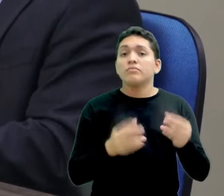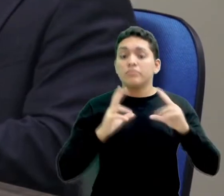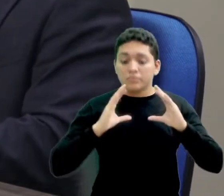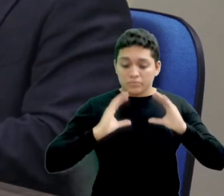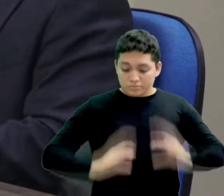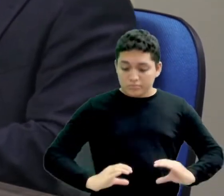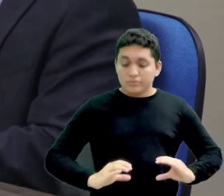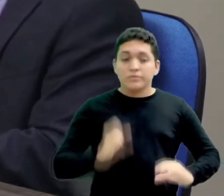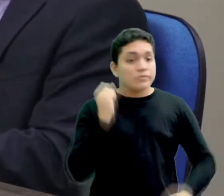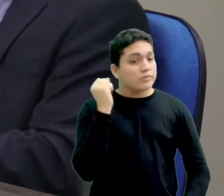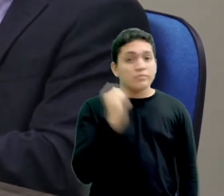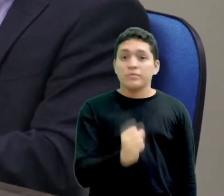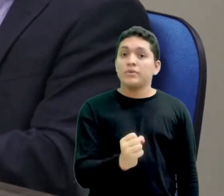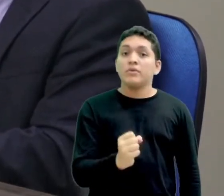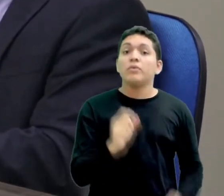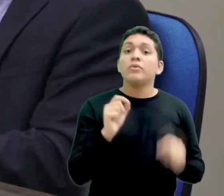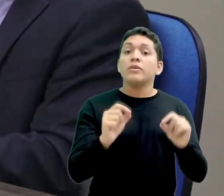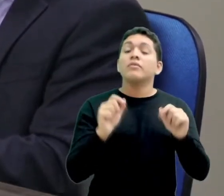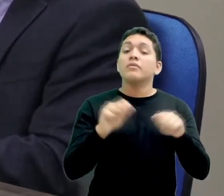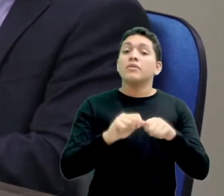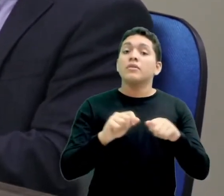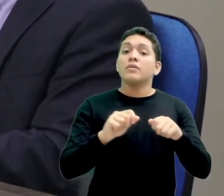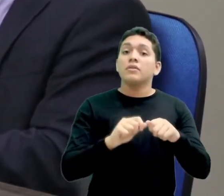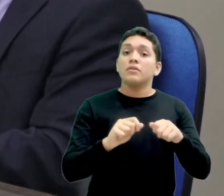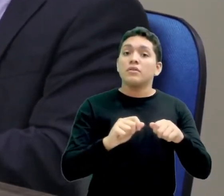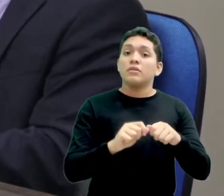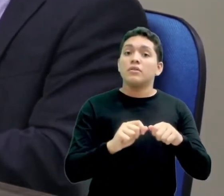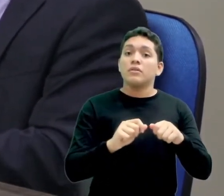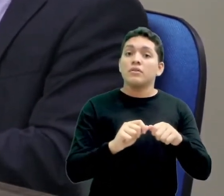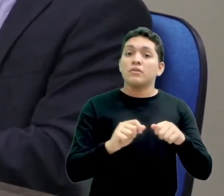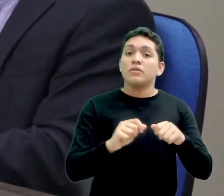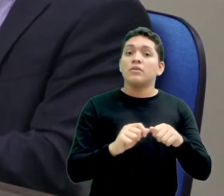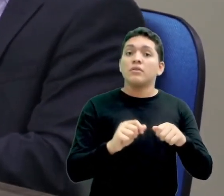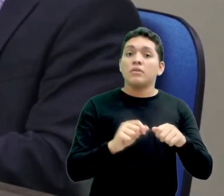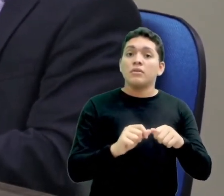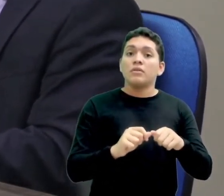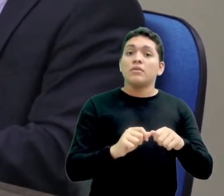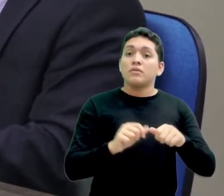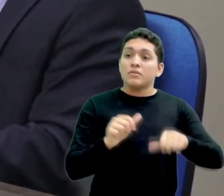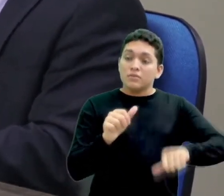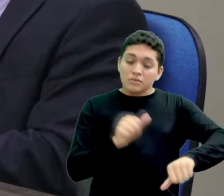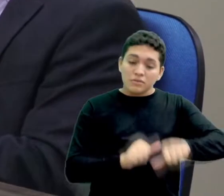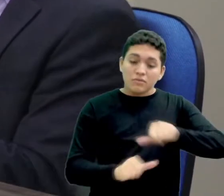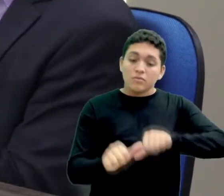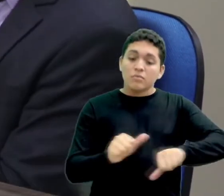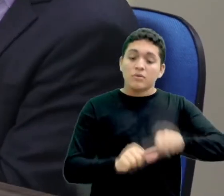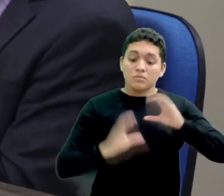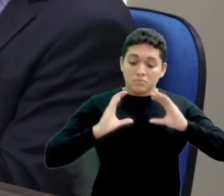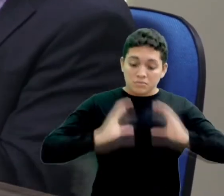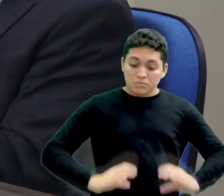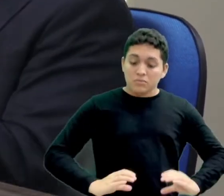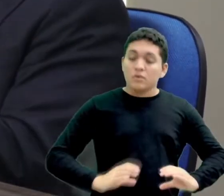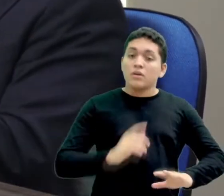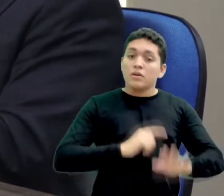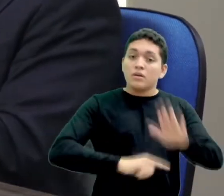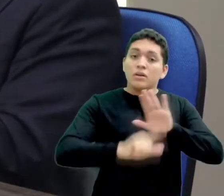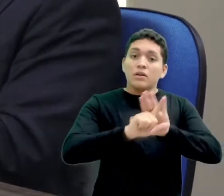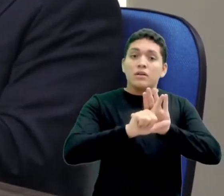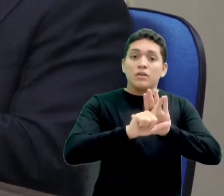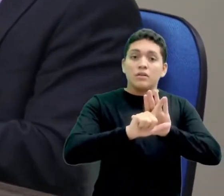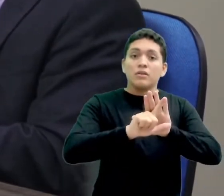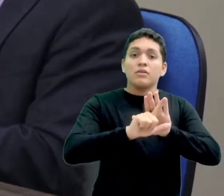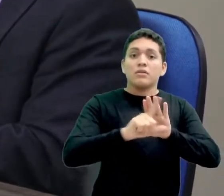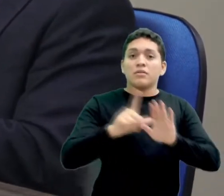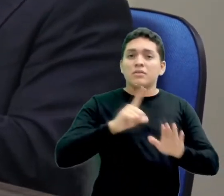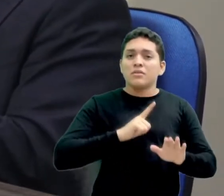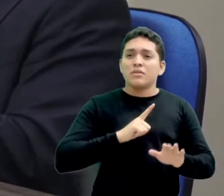não matasse, o que ele faria? As inclinações dele agora seriam transformadas. A lei, ela tem